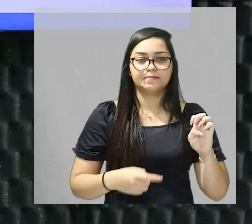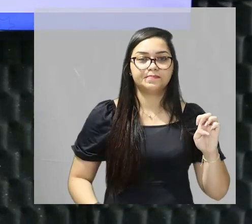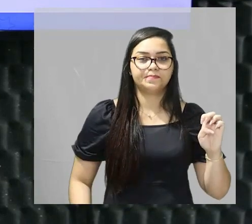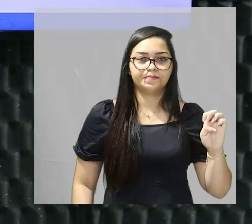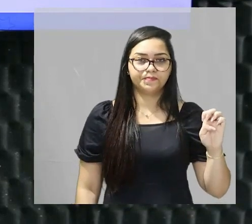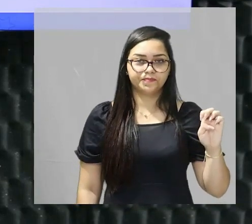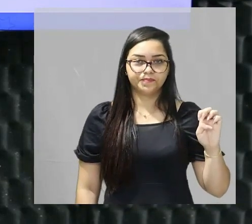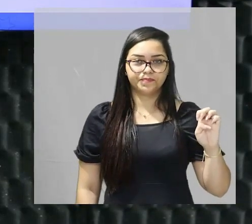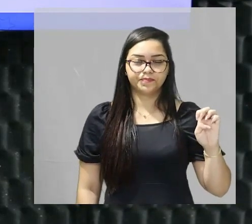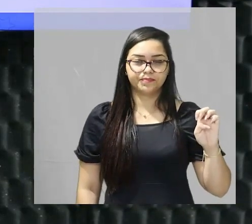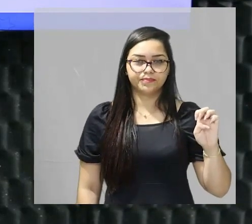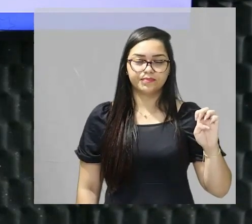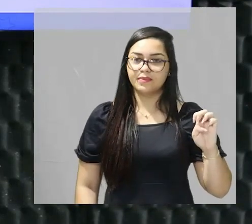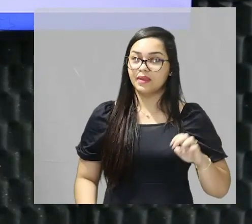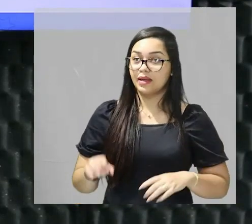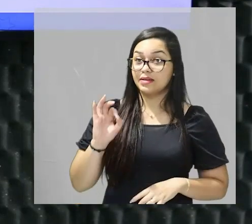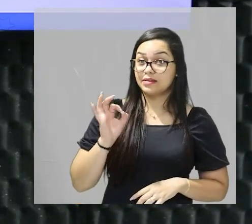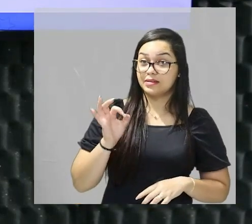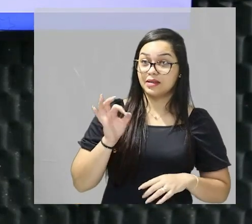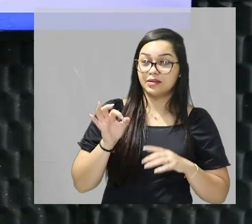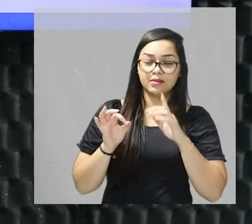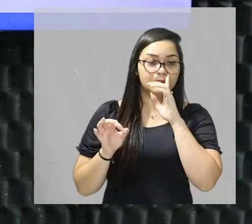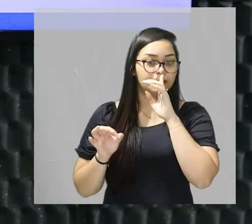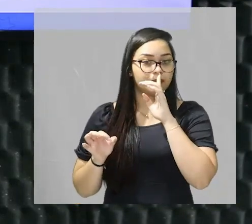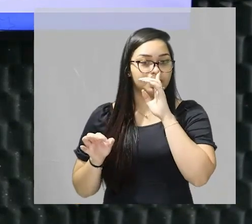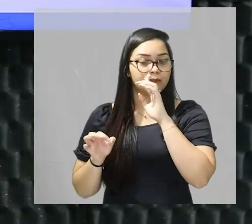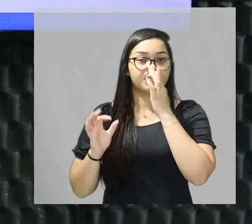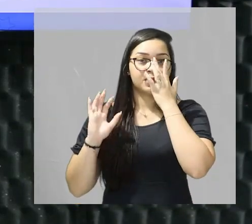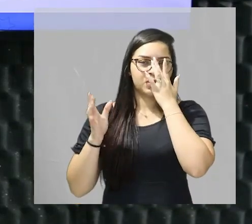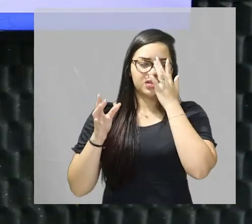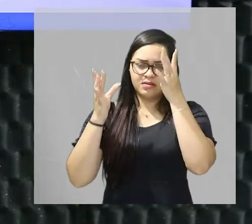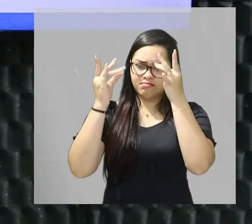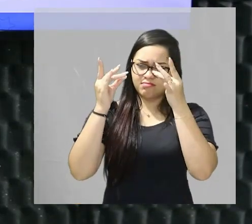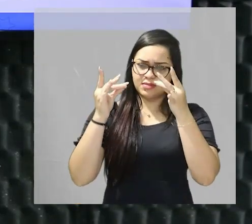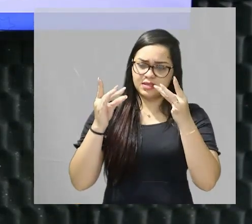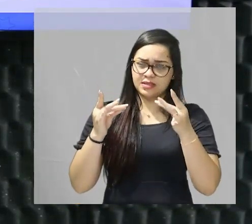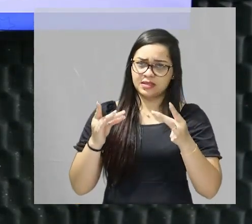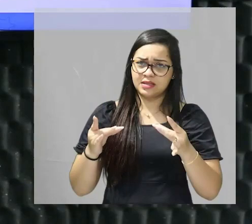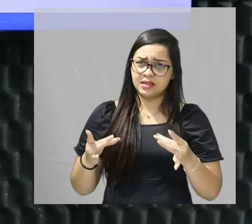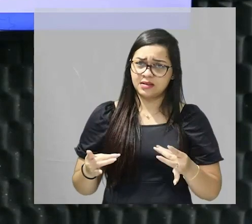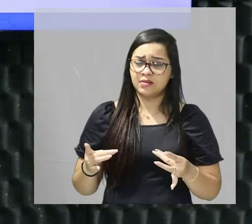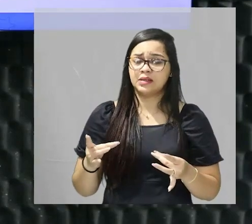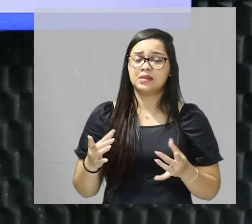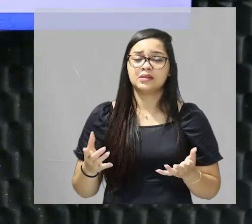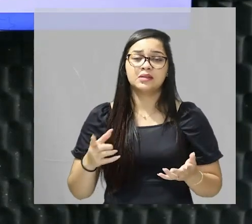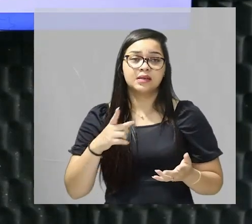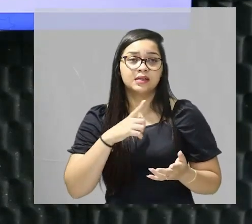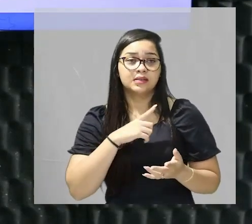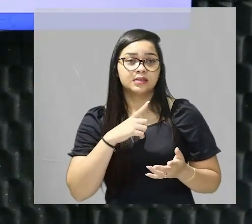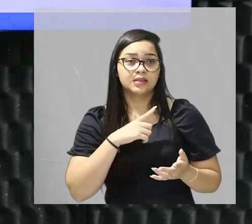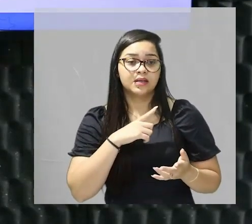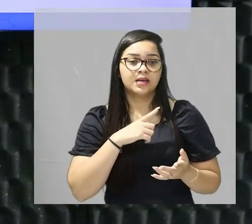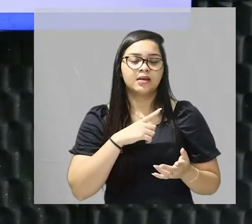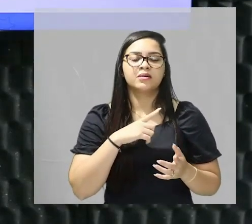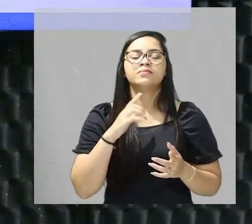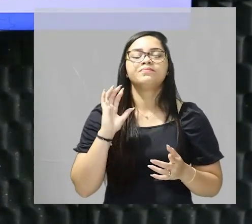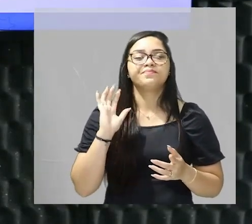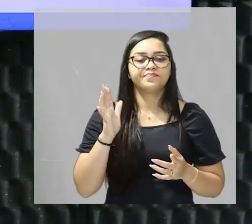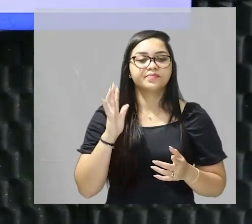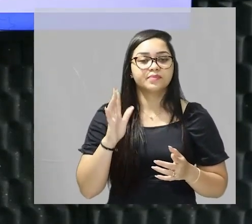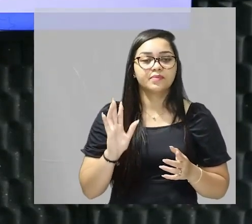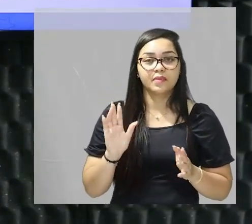iônica metálica, beleza? Então, nós fomos destrinchando cada substância que está